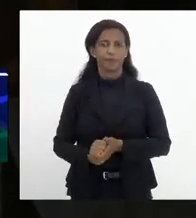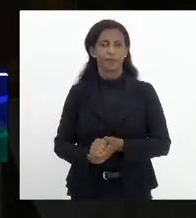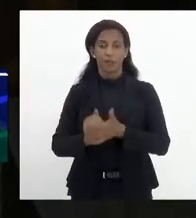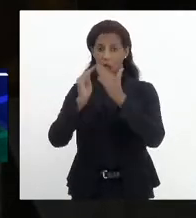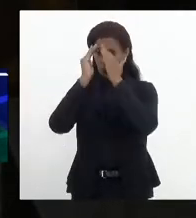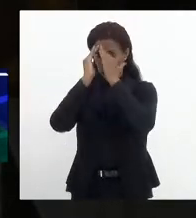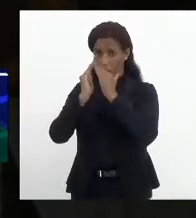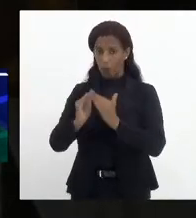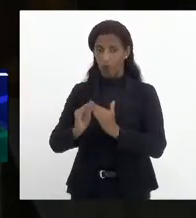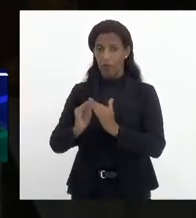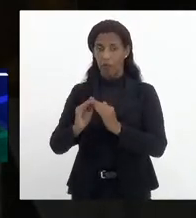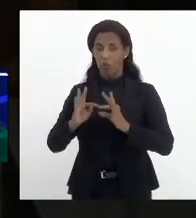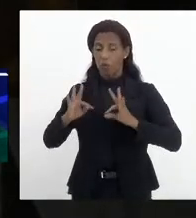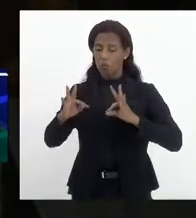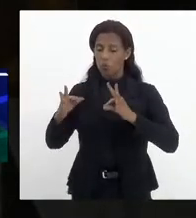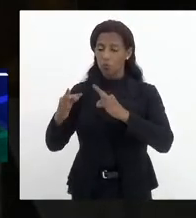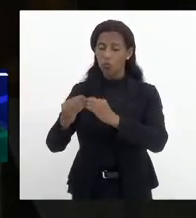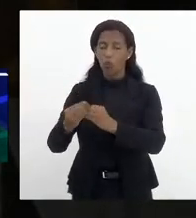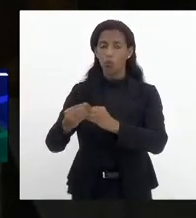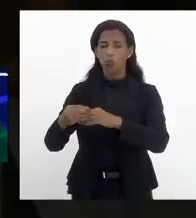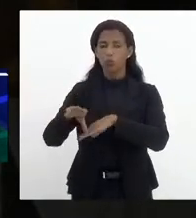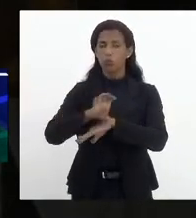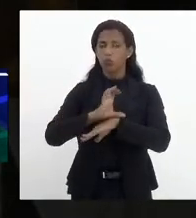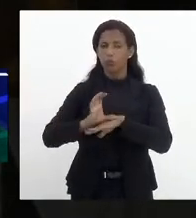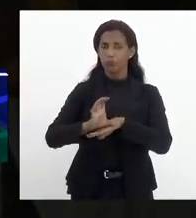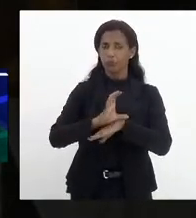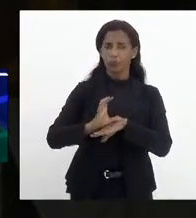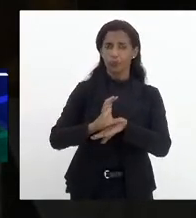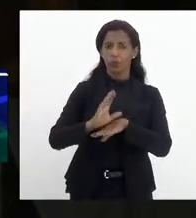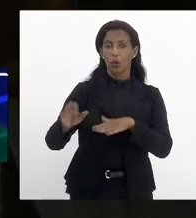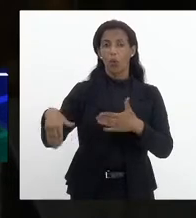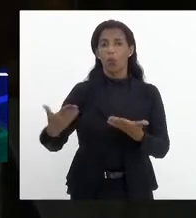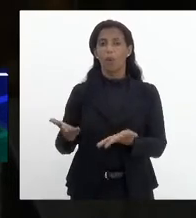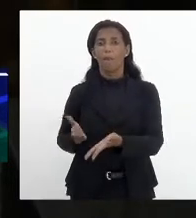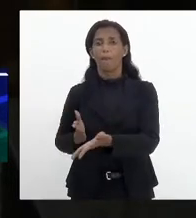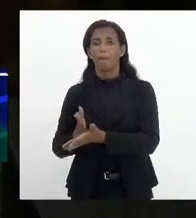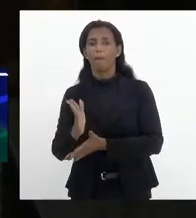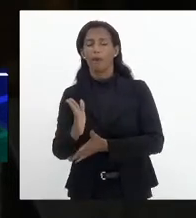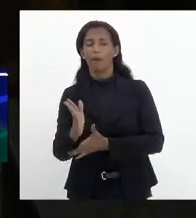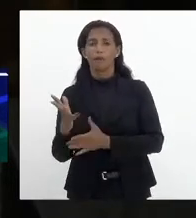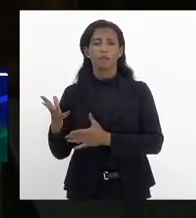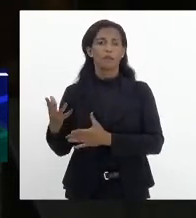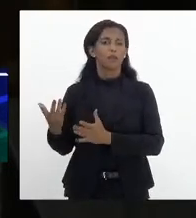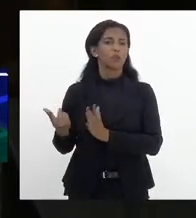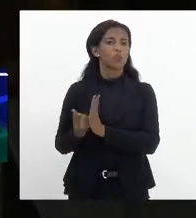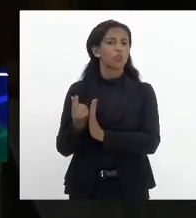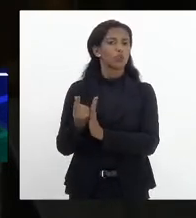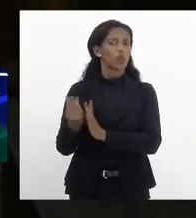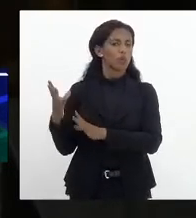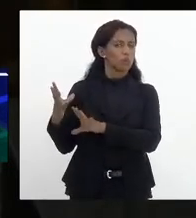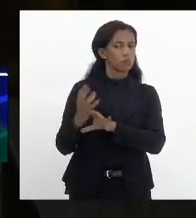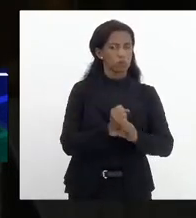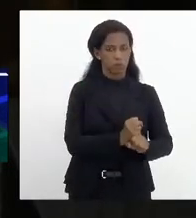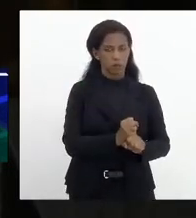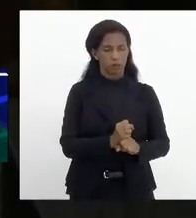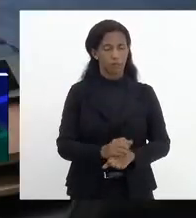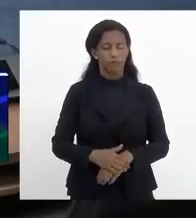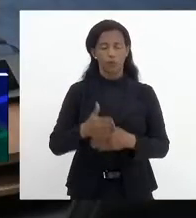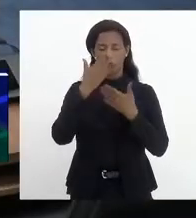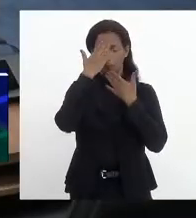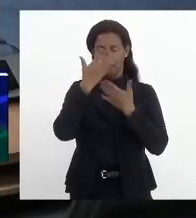cumprir os preceitos constitucionais quando a aprovação das suas contas. Muito obrigado, senhor presidente.